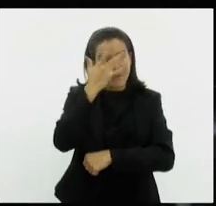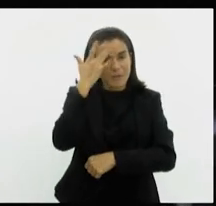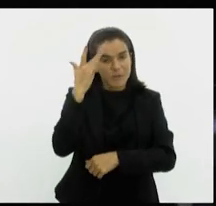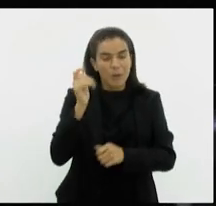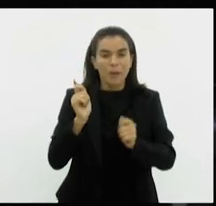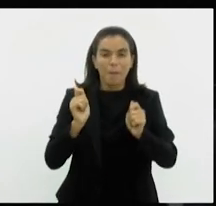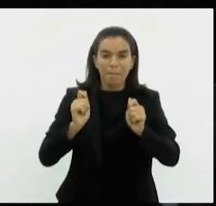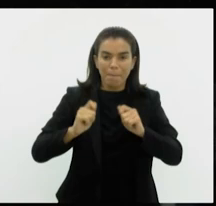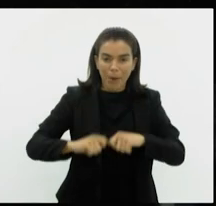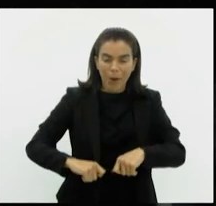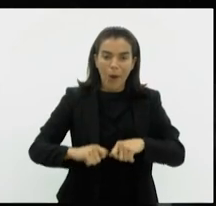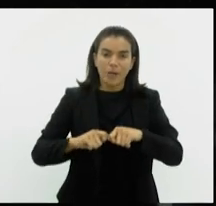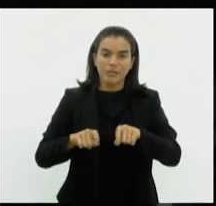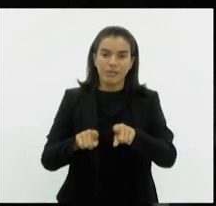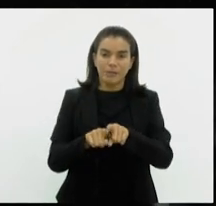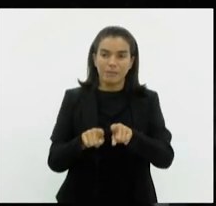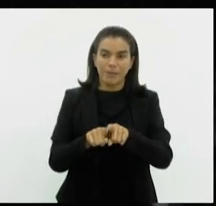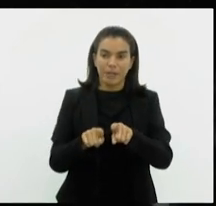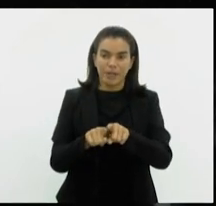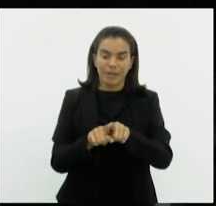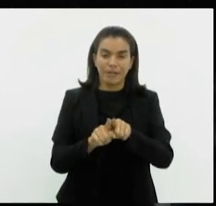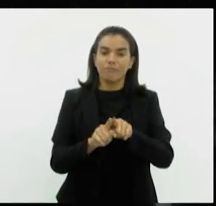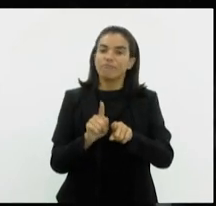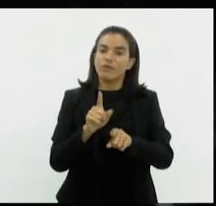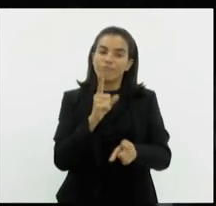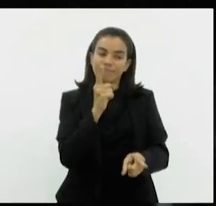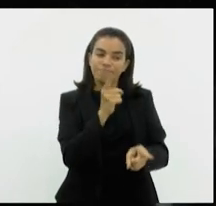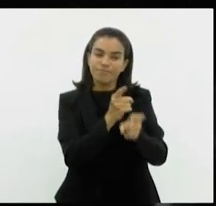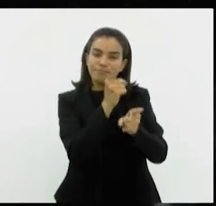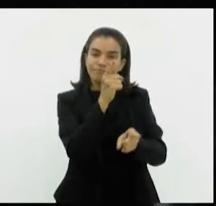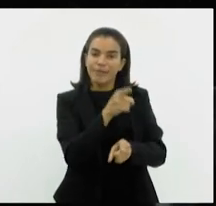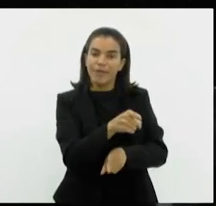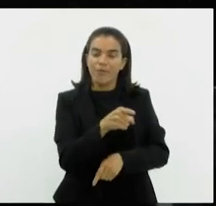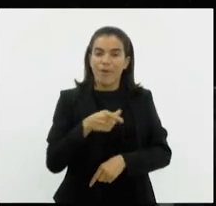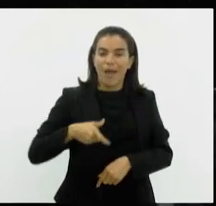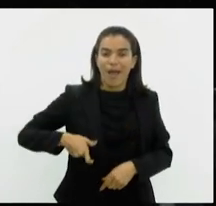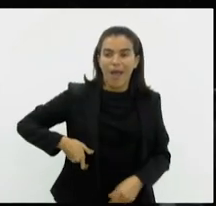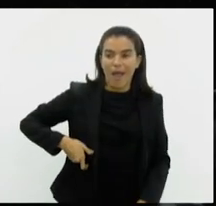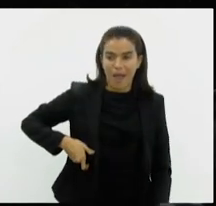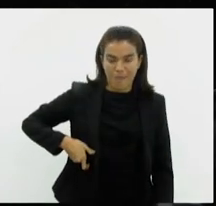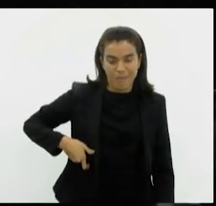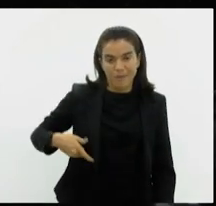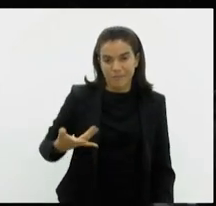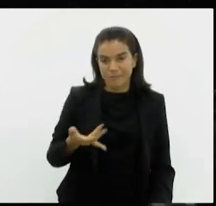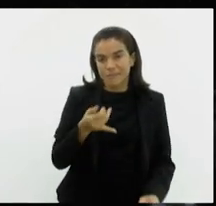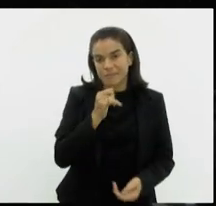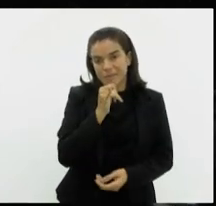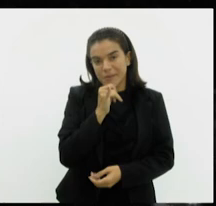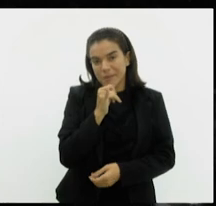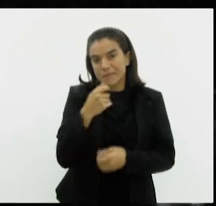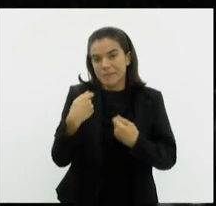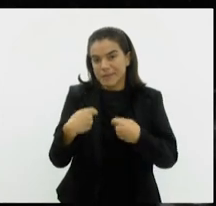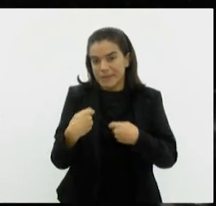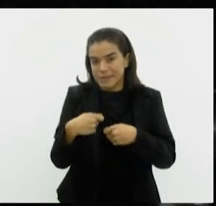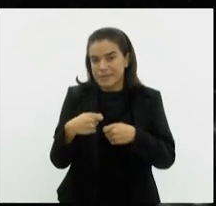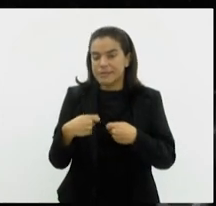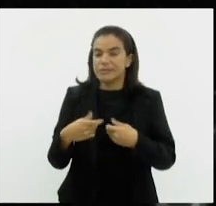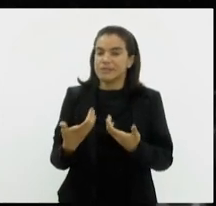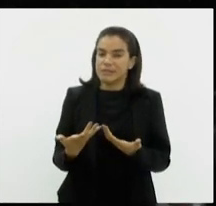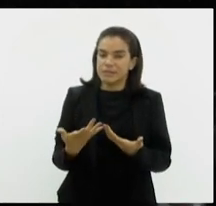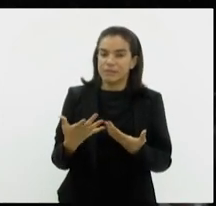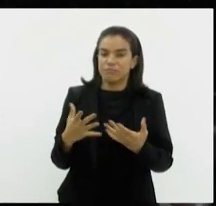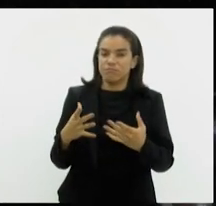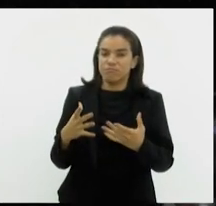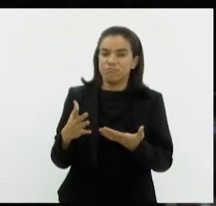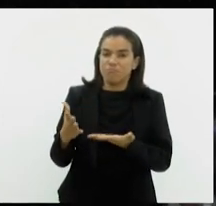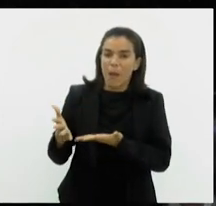coibir diante do caso da identificação de uma arma de fogo então acho que a gente precisa reunir todas